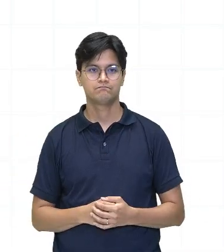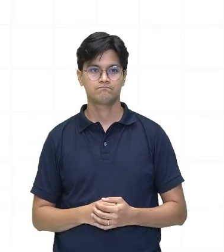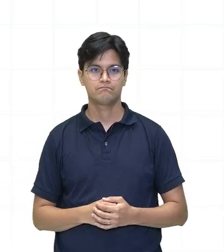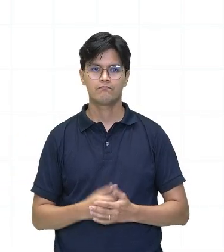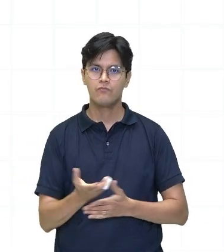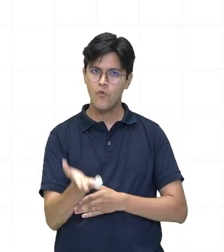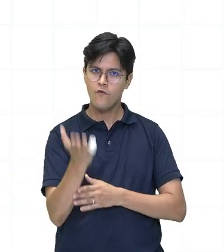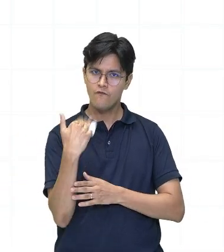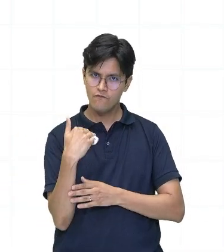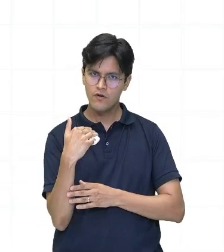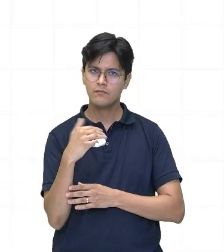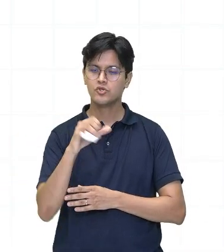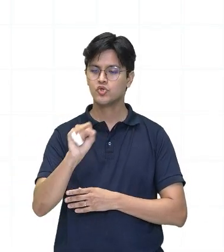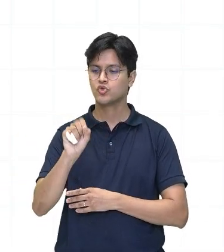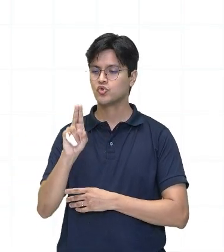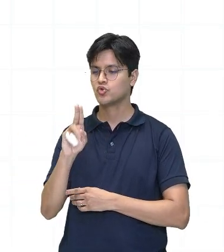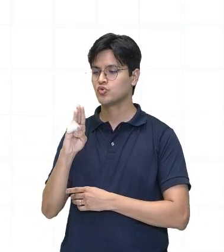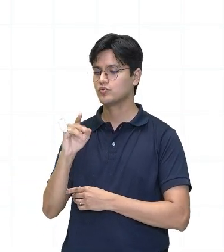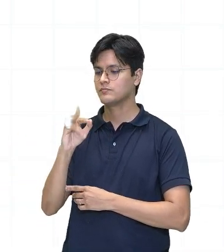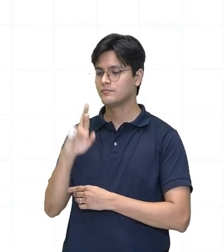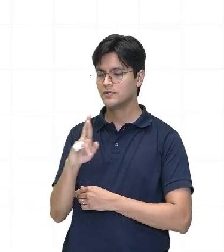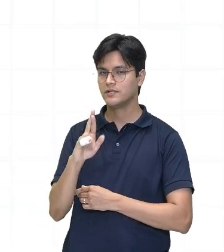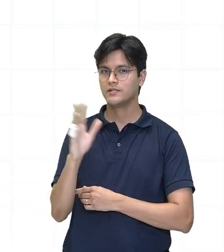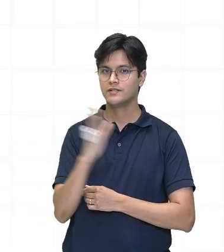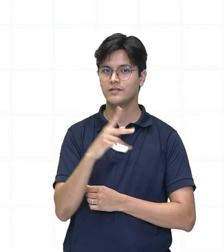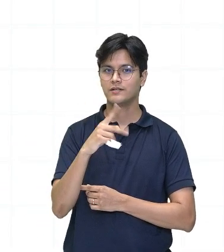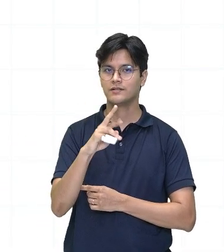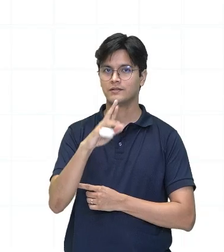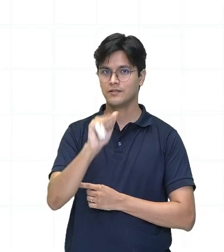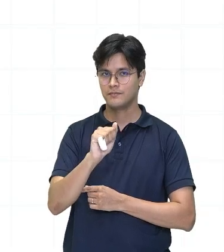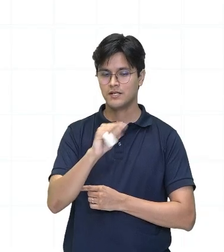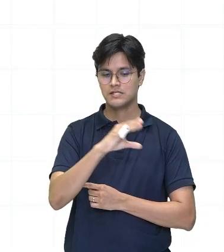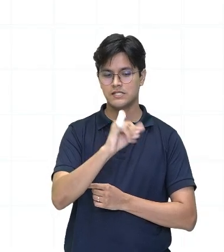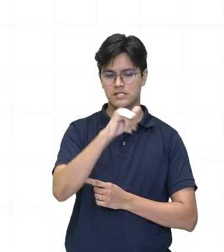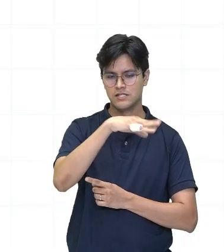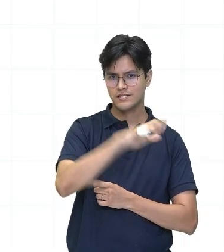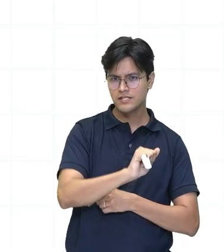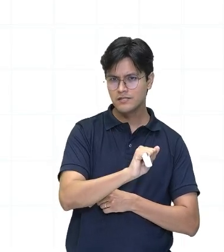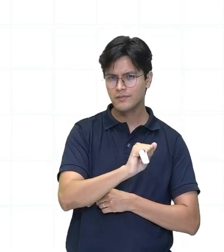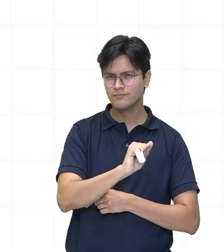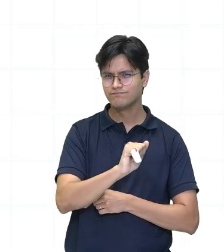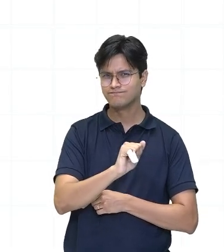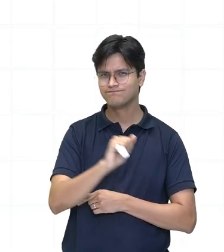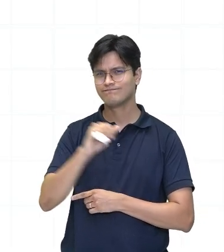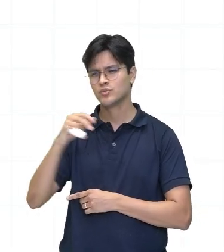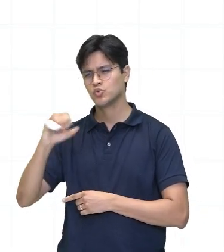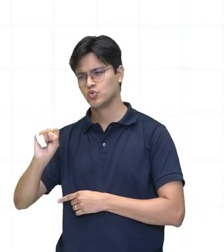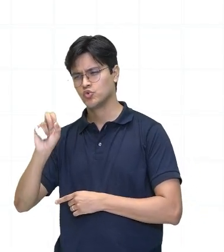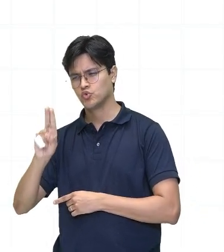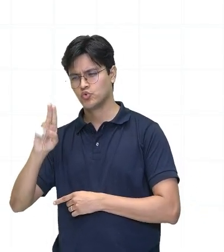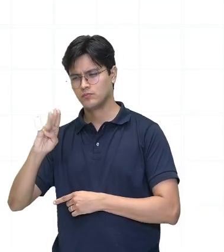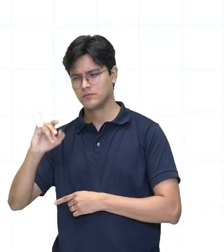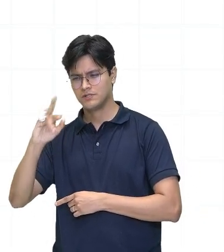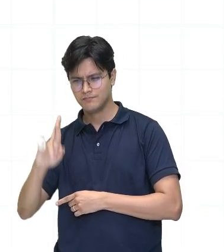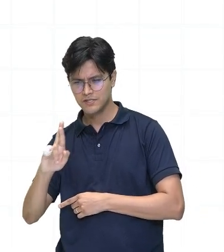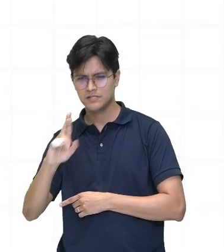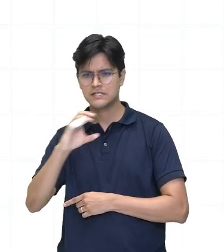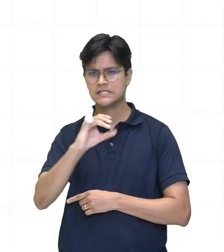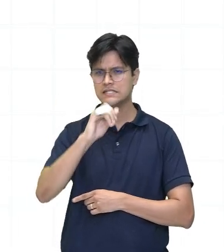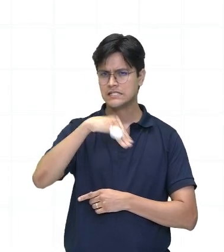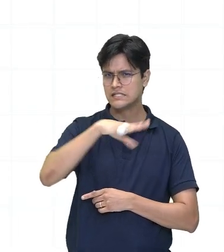cima? Vamos subir para cima. Bastava falar o quê? Vamos subir? Ou então, vamos lá em cima, né? ou uma ou outra. Não